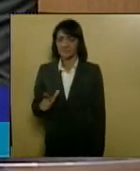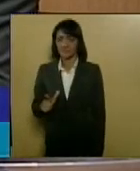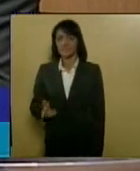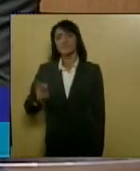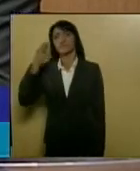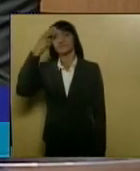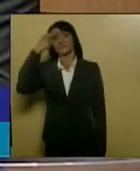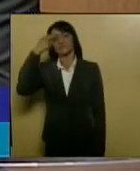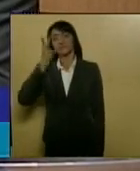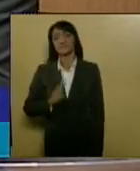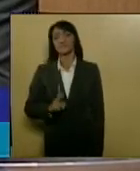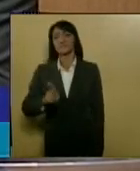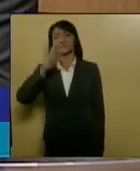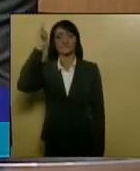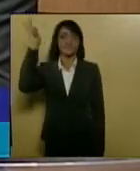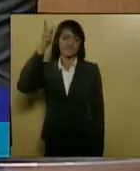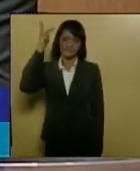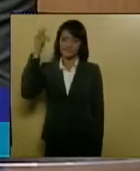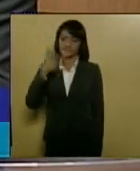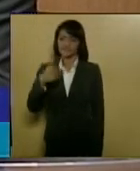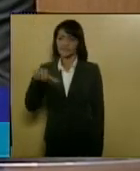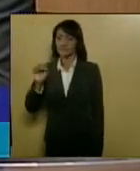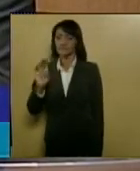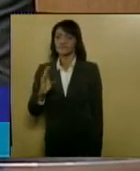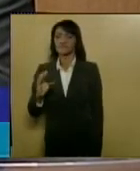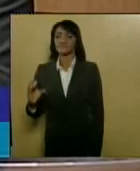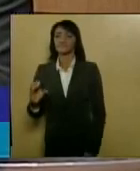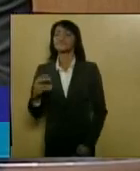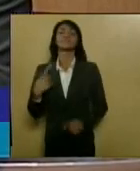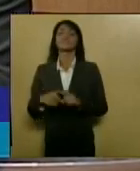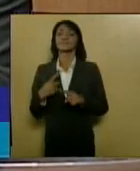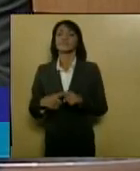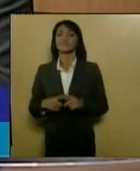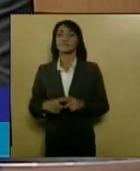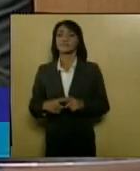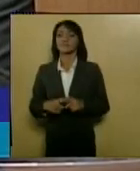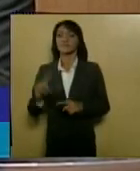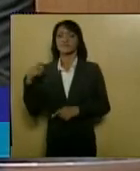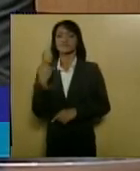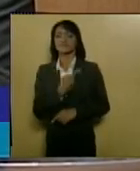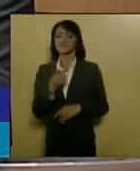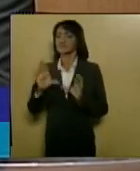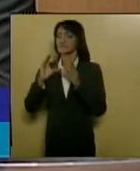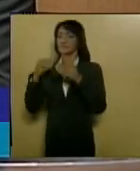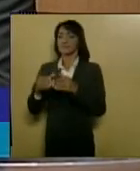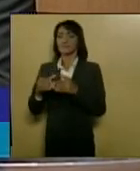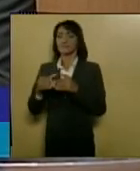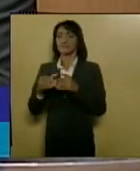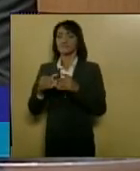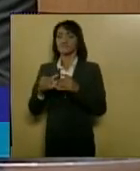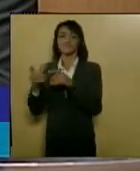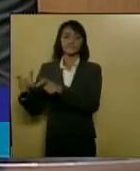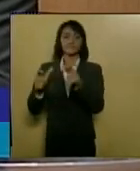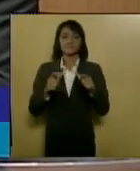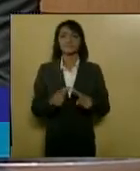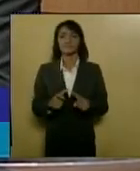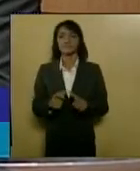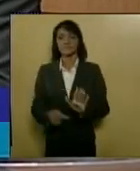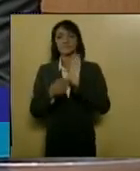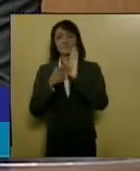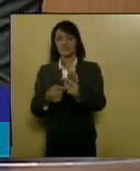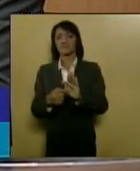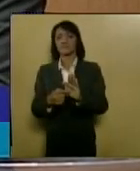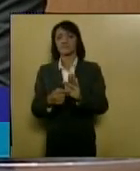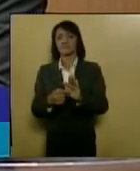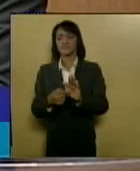marcada eternamente na história do Exército Brasileiro, porque, onde quer que esteja a nossa tropa, lá estará,